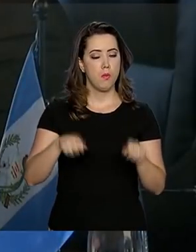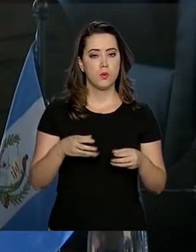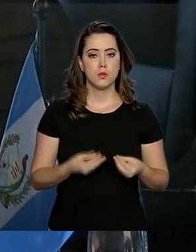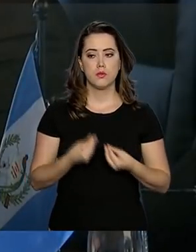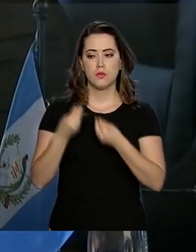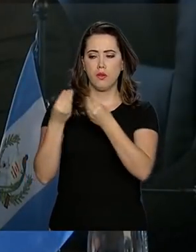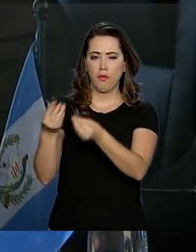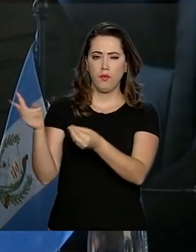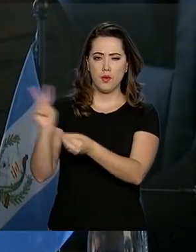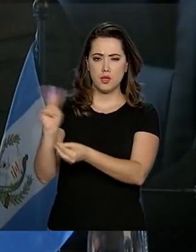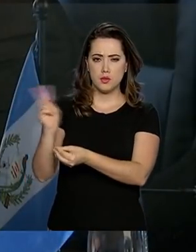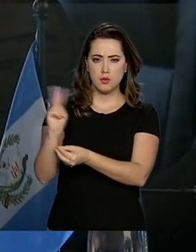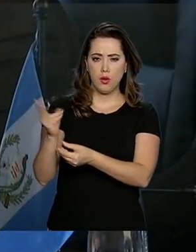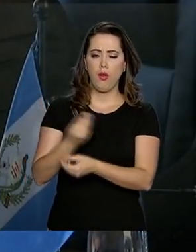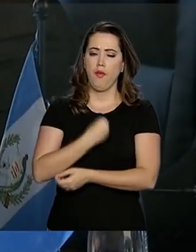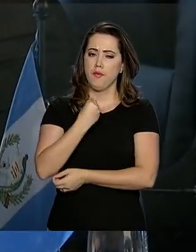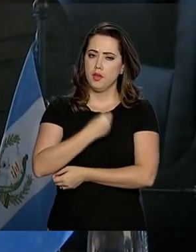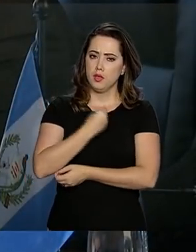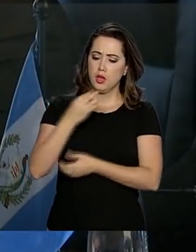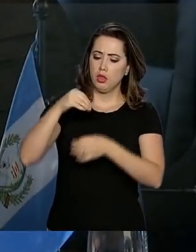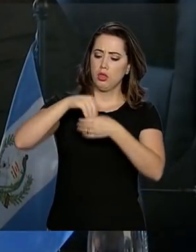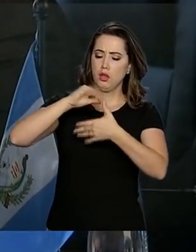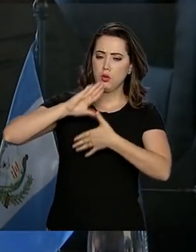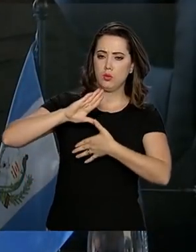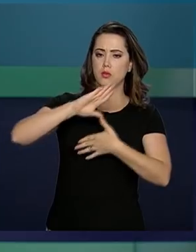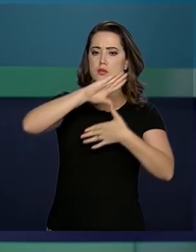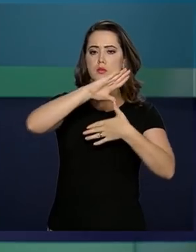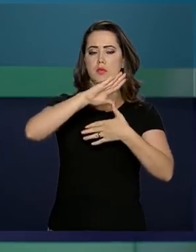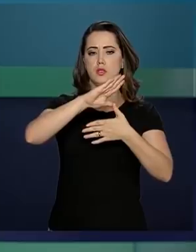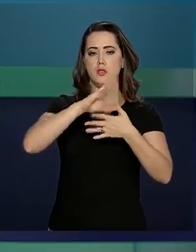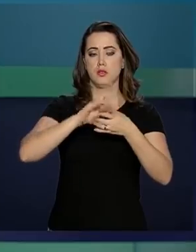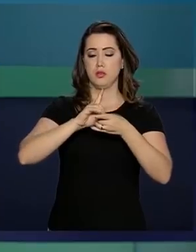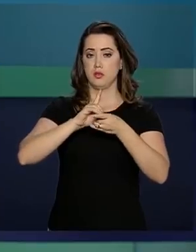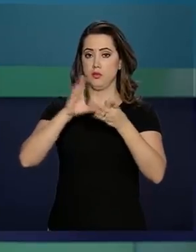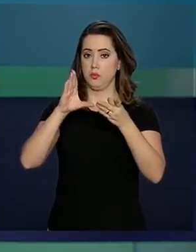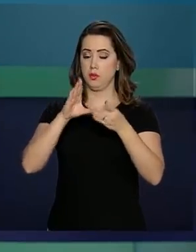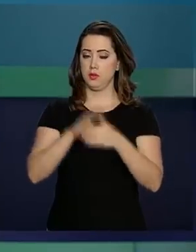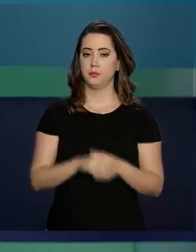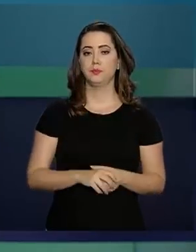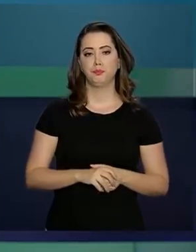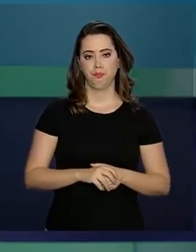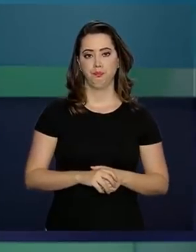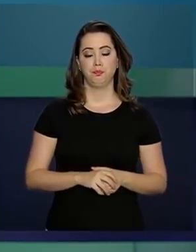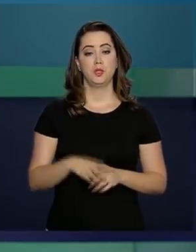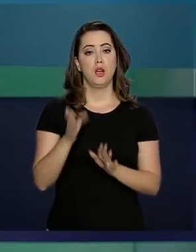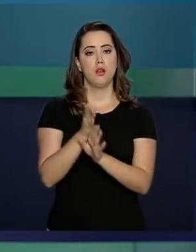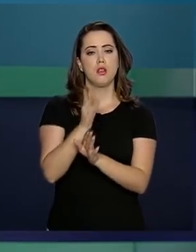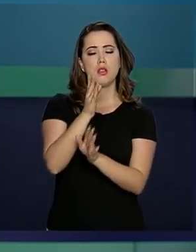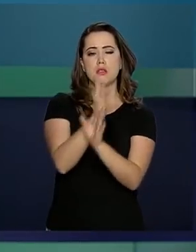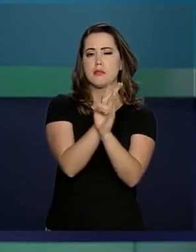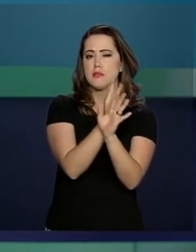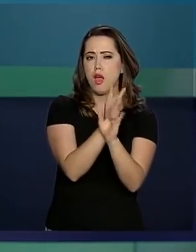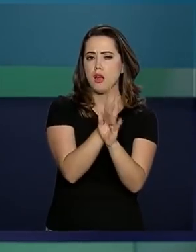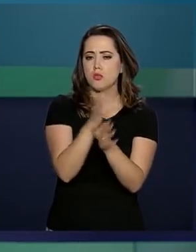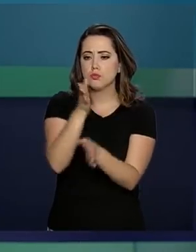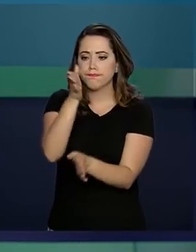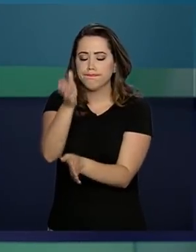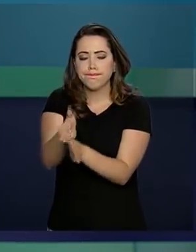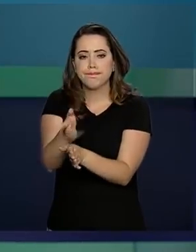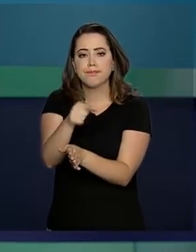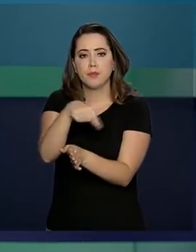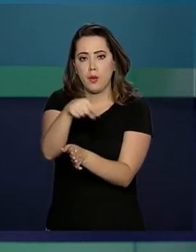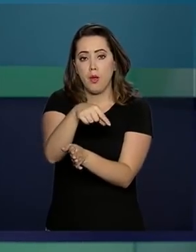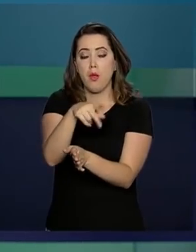devolver Venezuela ao convívio democrático das Américas. Em Pacaraima, município brasileiro que faz fronteira com a